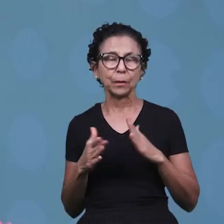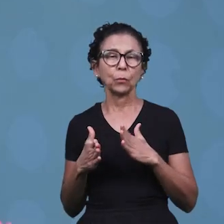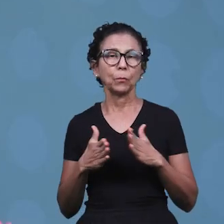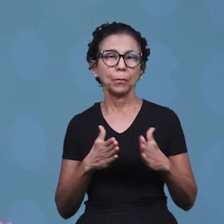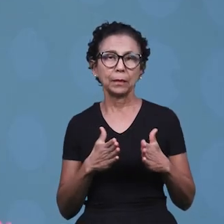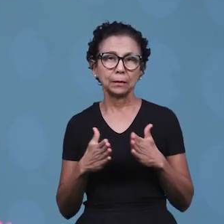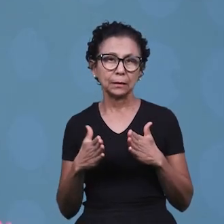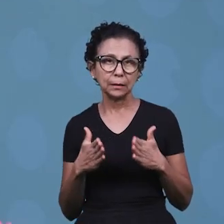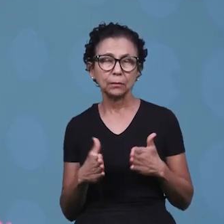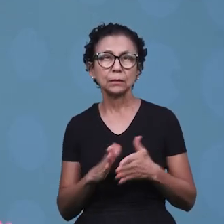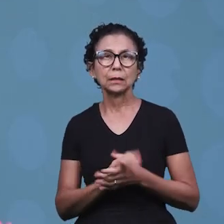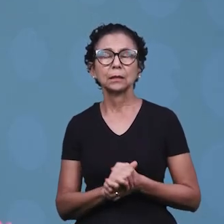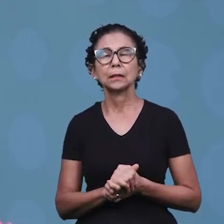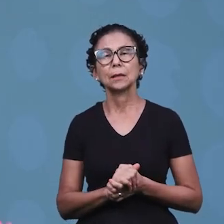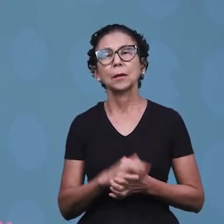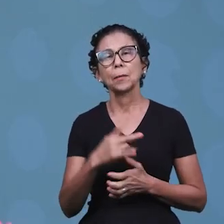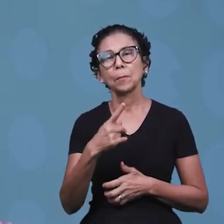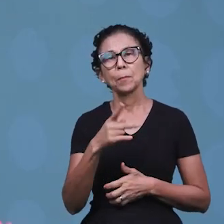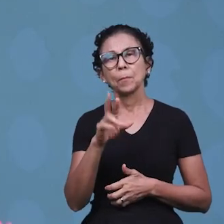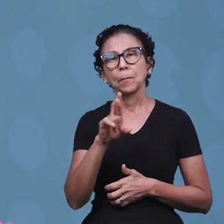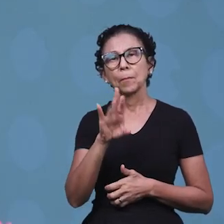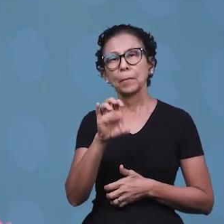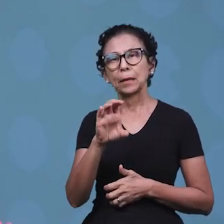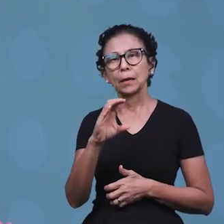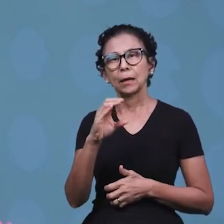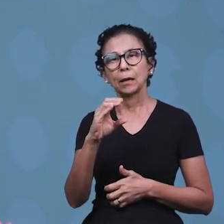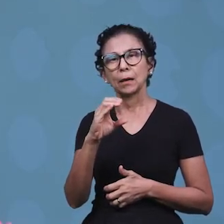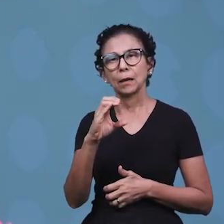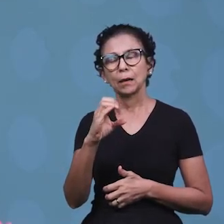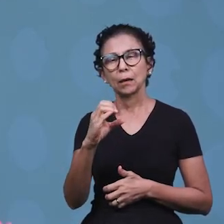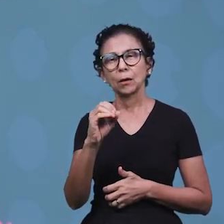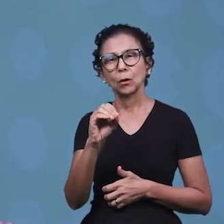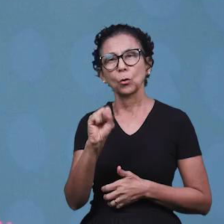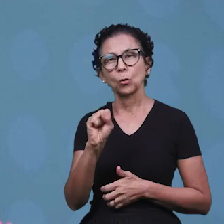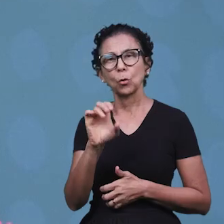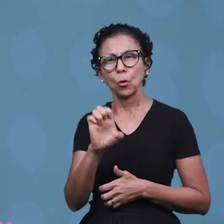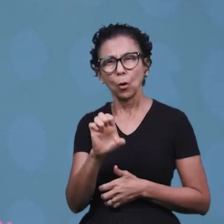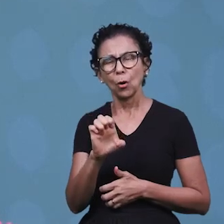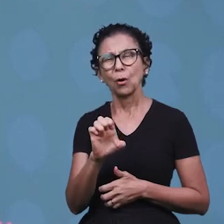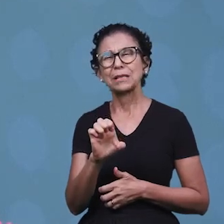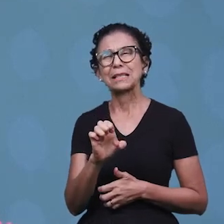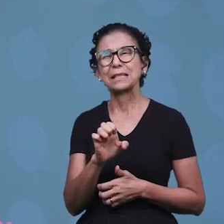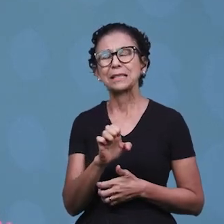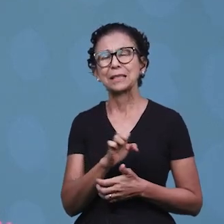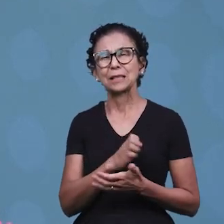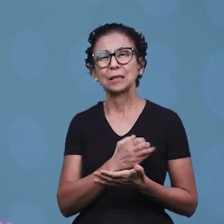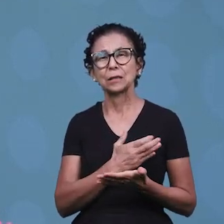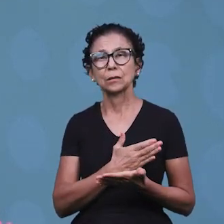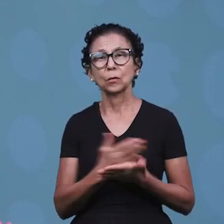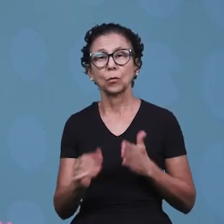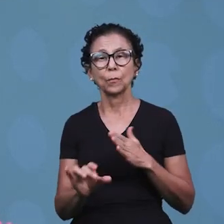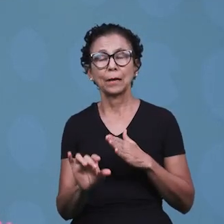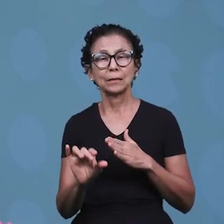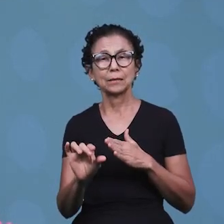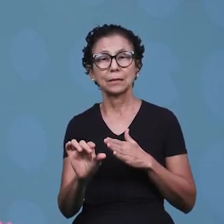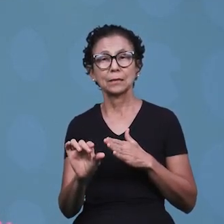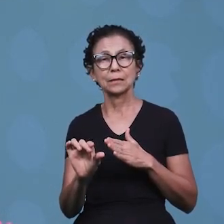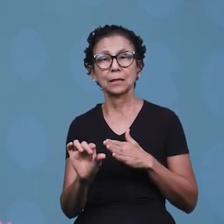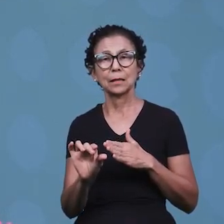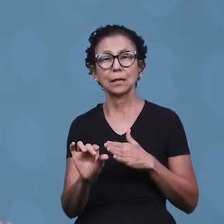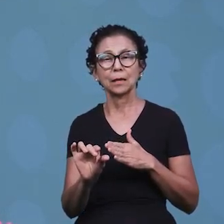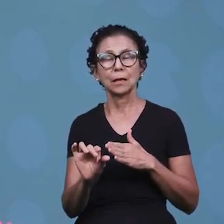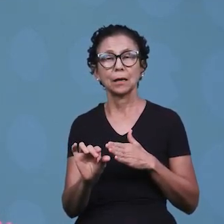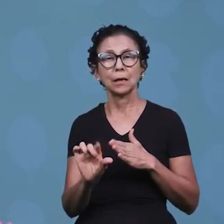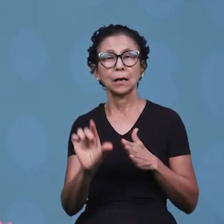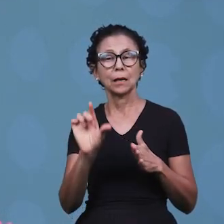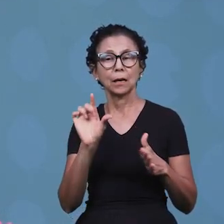de menopausa precoce, né? Quando começa muito cedo e quando os sintomas são muito